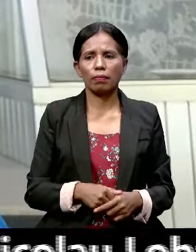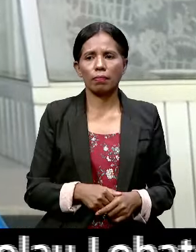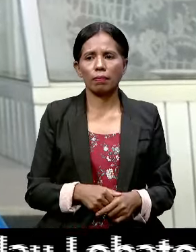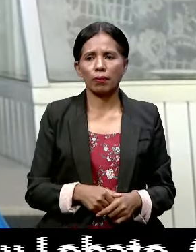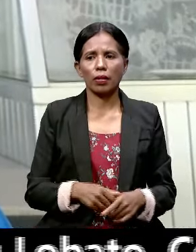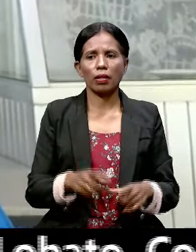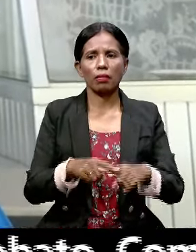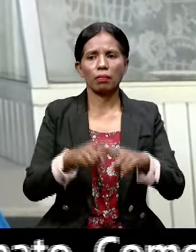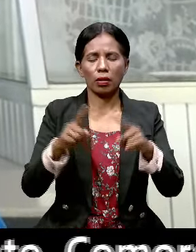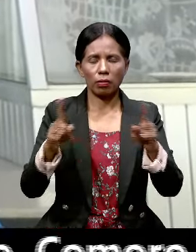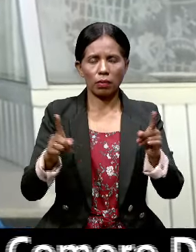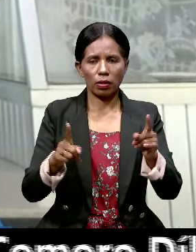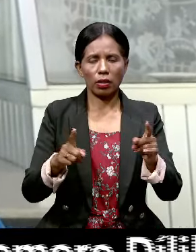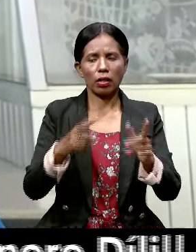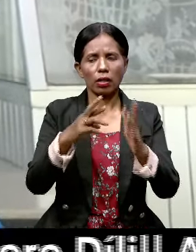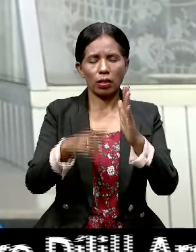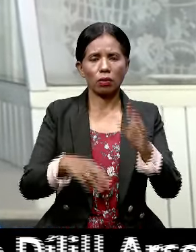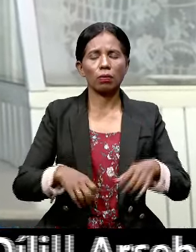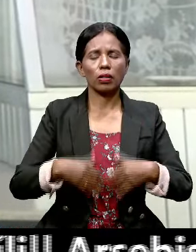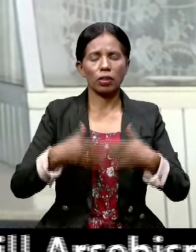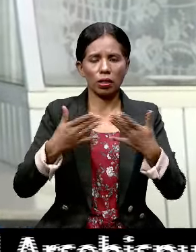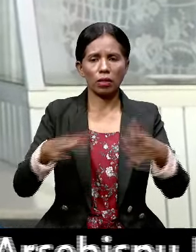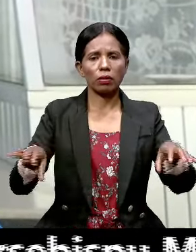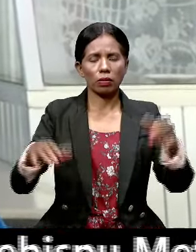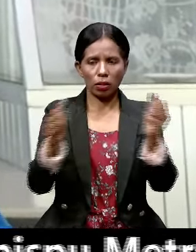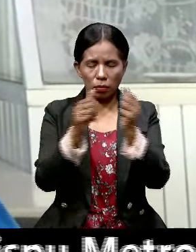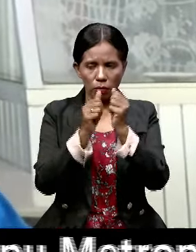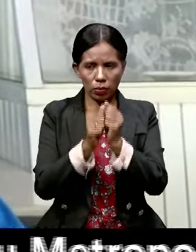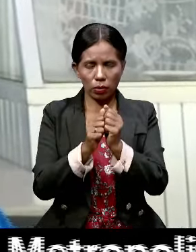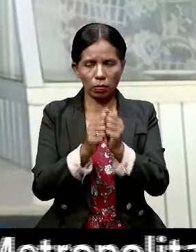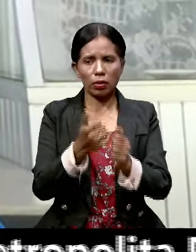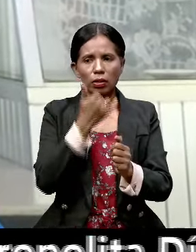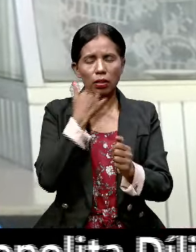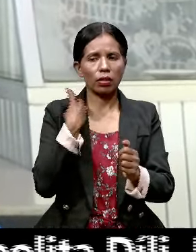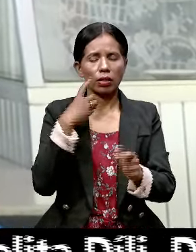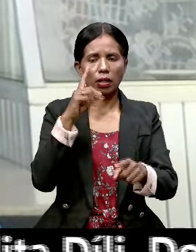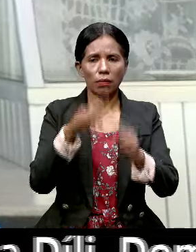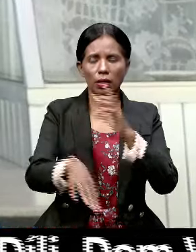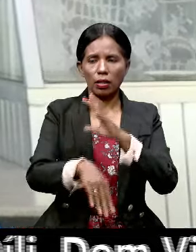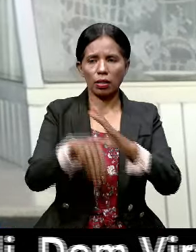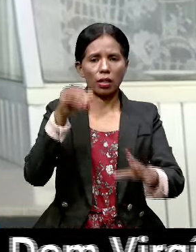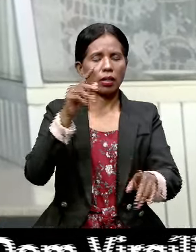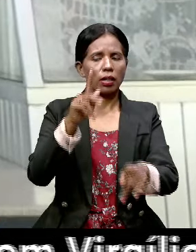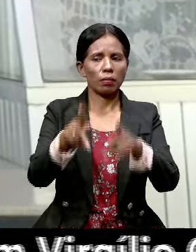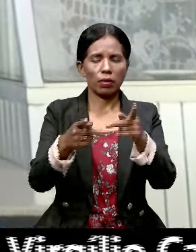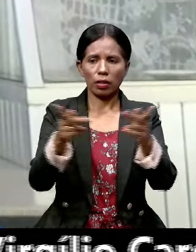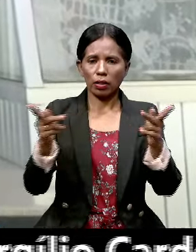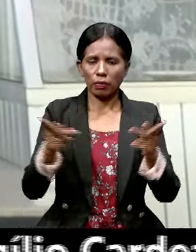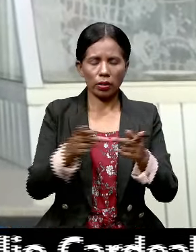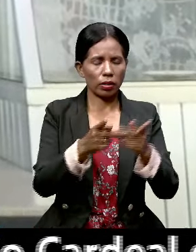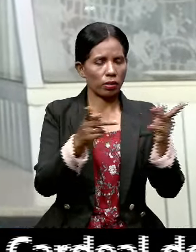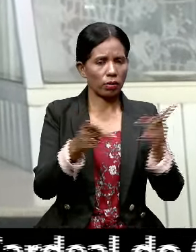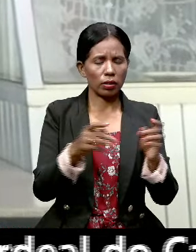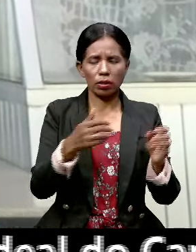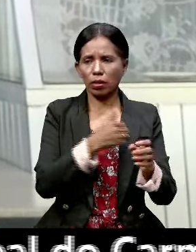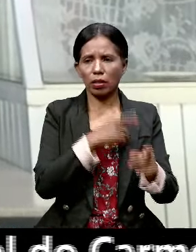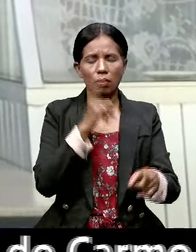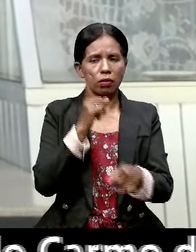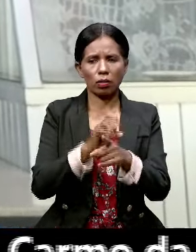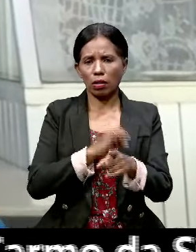Mas bem, mecanismo a próxima ação, tem saber a saia, mas se me fatiga o digno, né, há uma